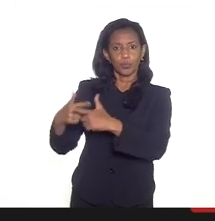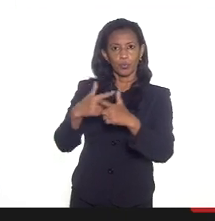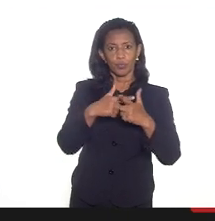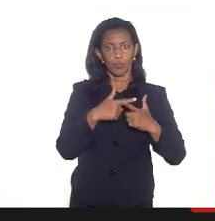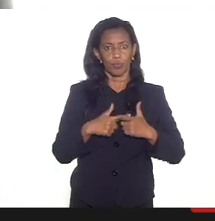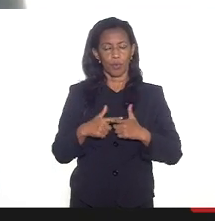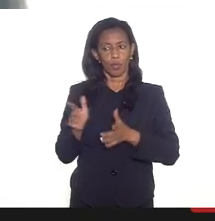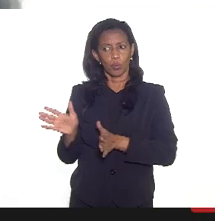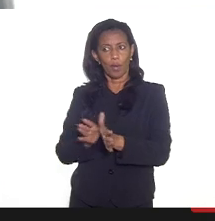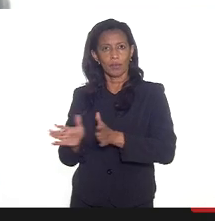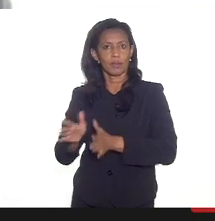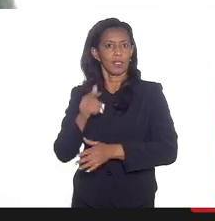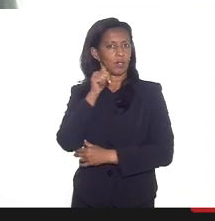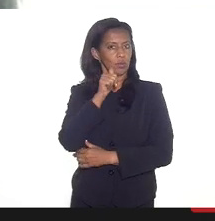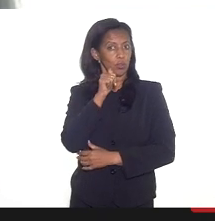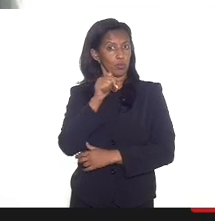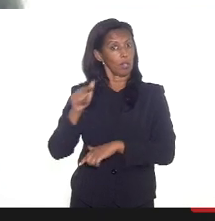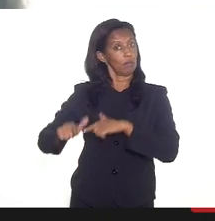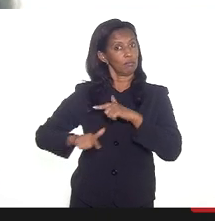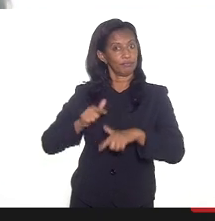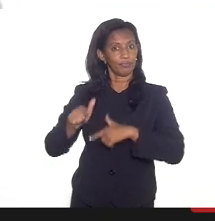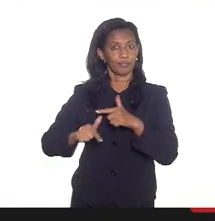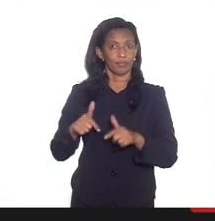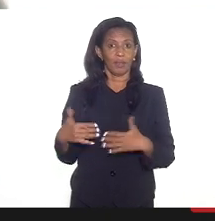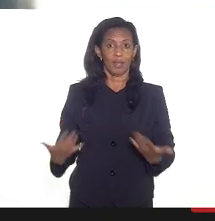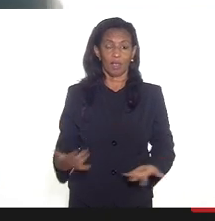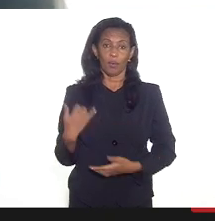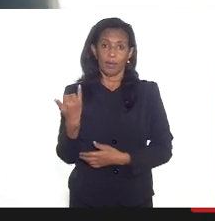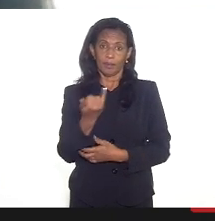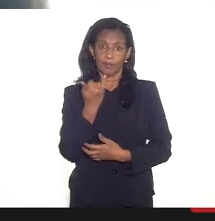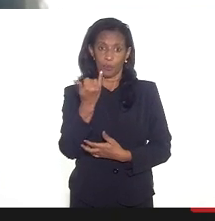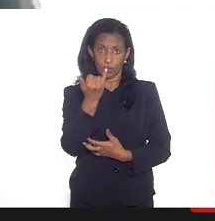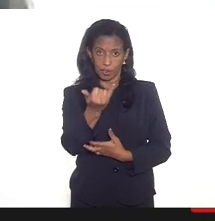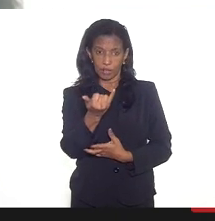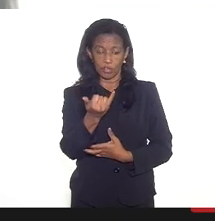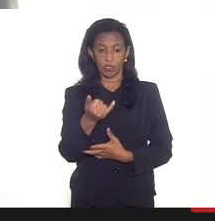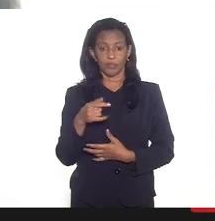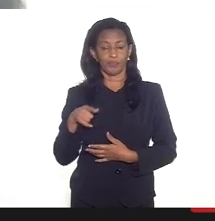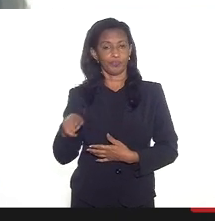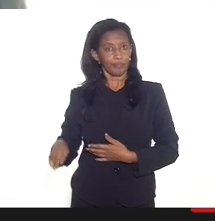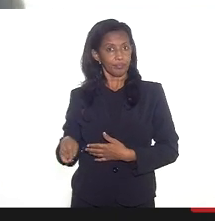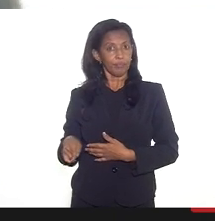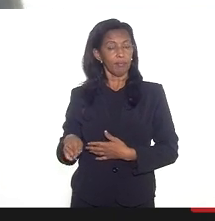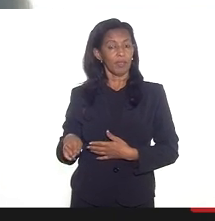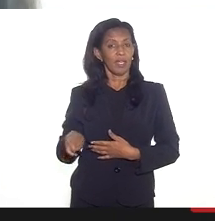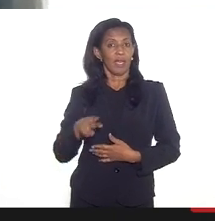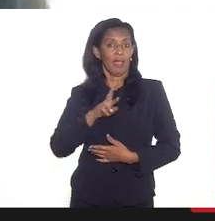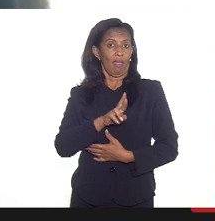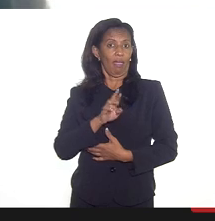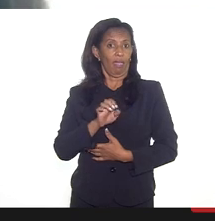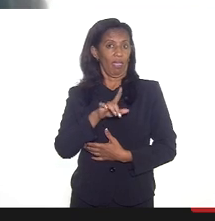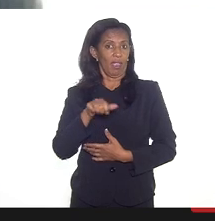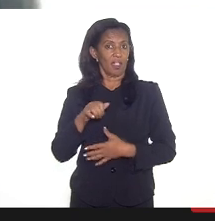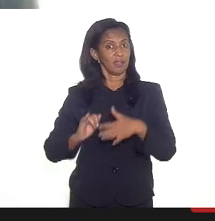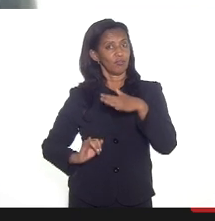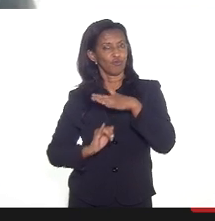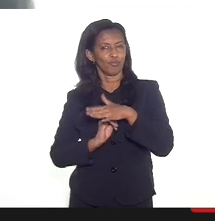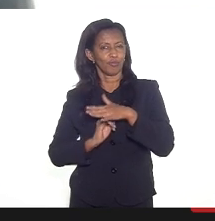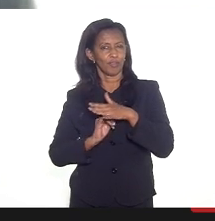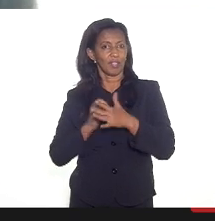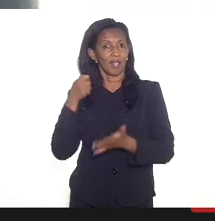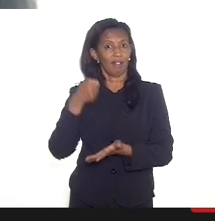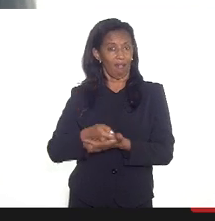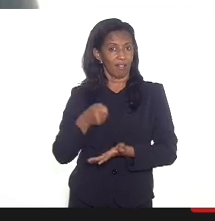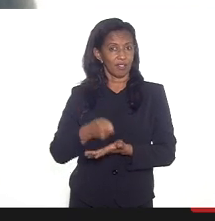do acesso das mulheres aos serviços, né? Então, é importante que essa rede seja institucionalizada. A gente tem que ter a